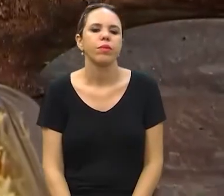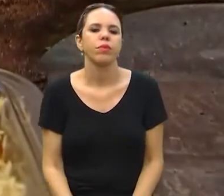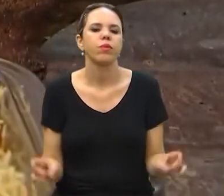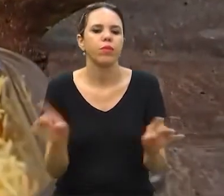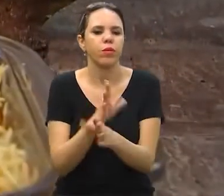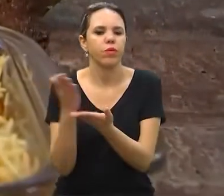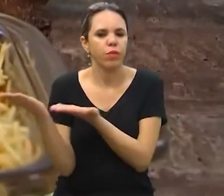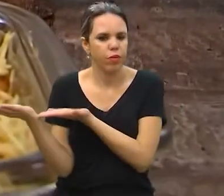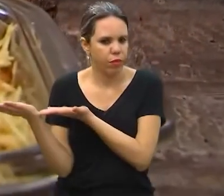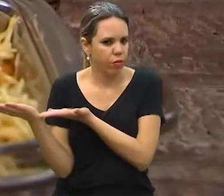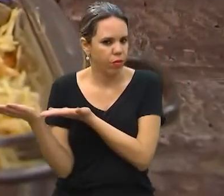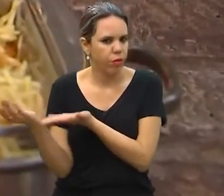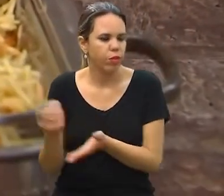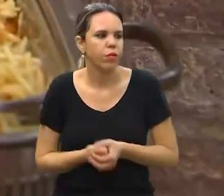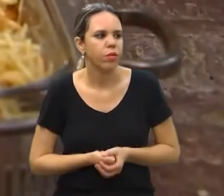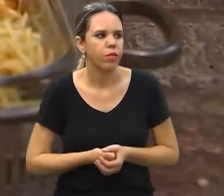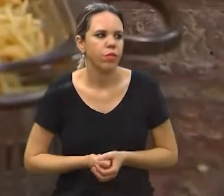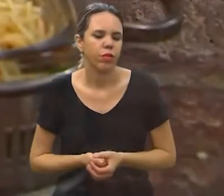Está pronta a nossa receita.